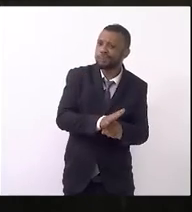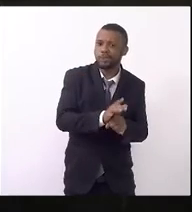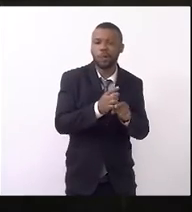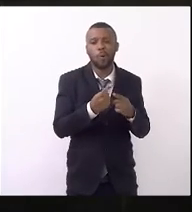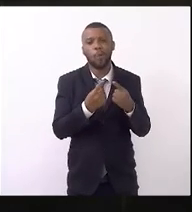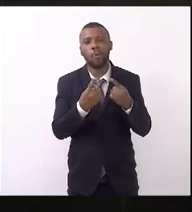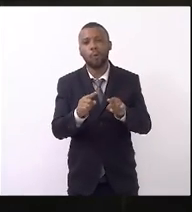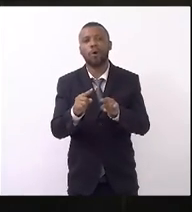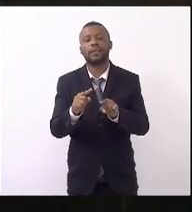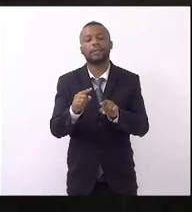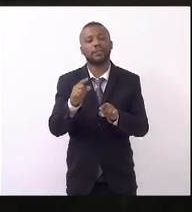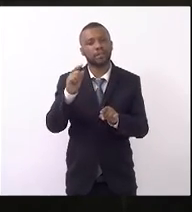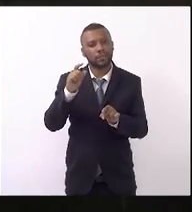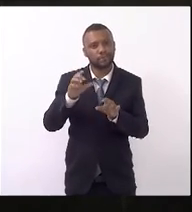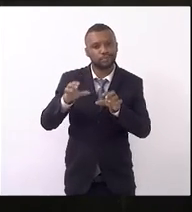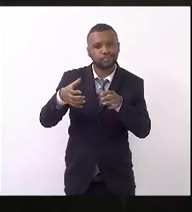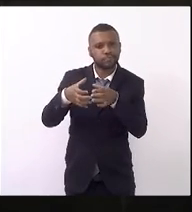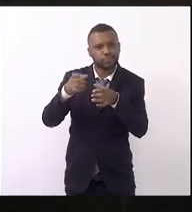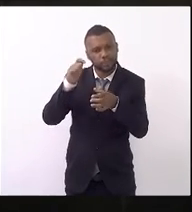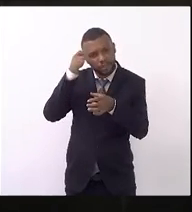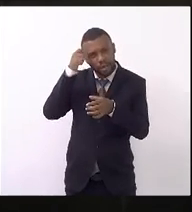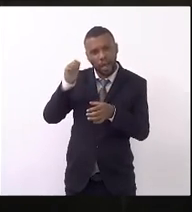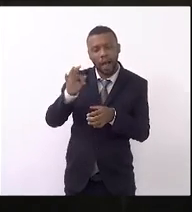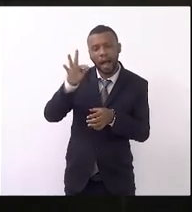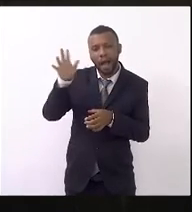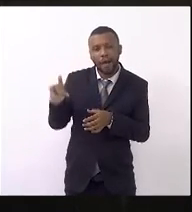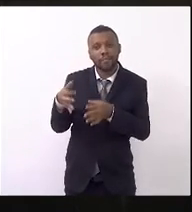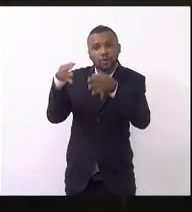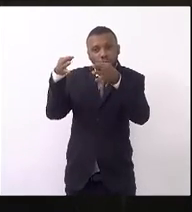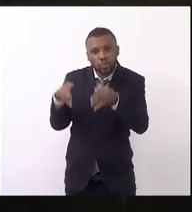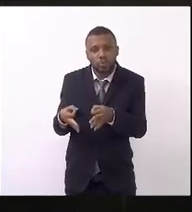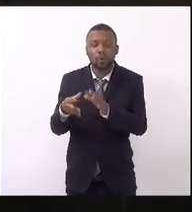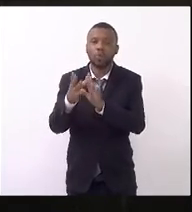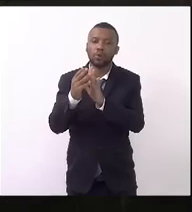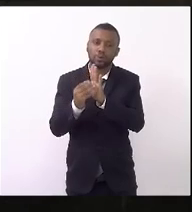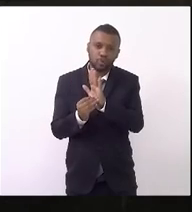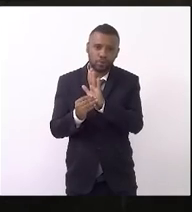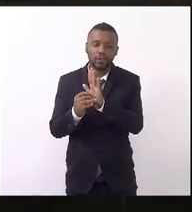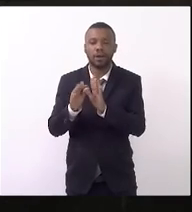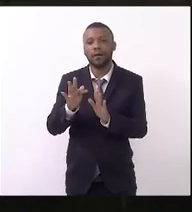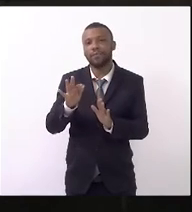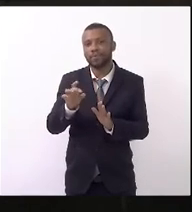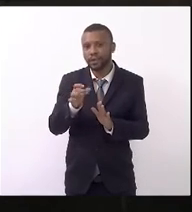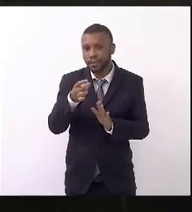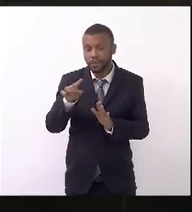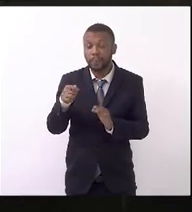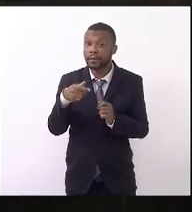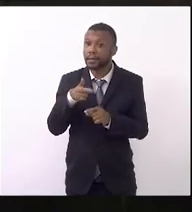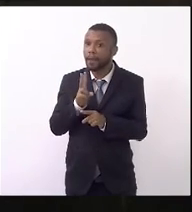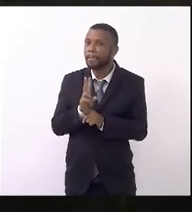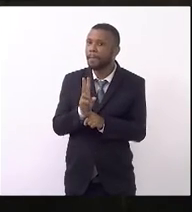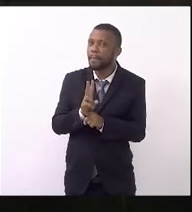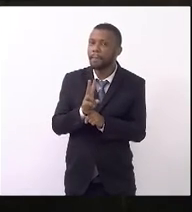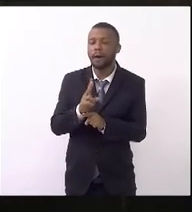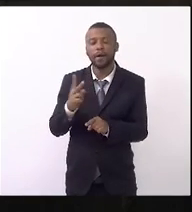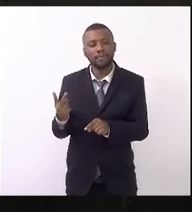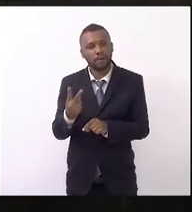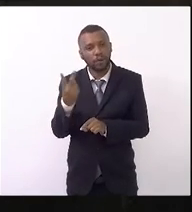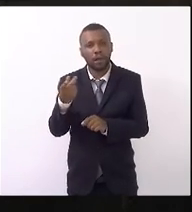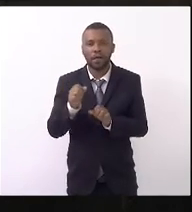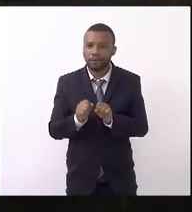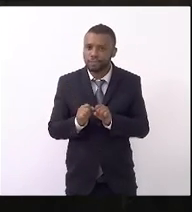nossa ascendência, nossa ancestralidade africana, justamente o conteúdo que a Fundação Palmares tem que preservar e valorizar e